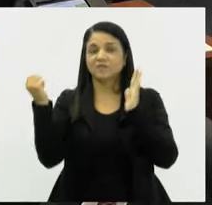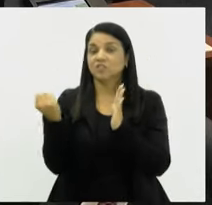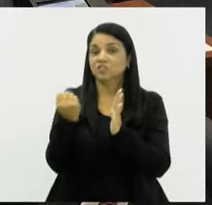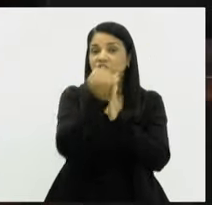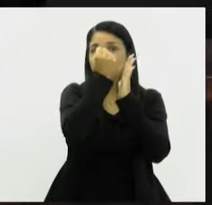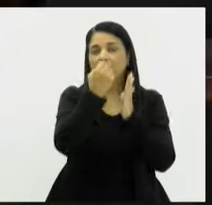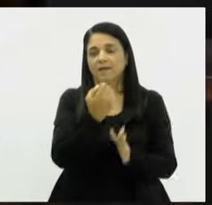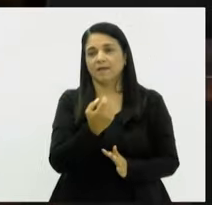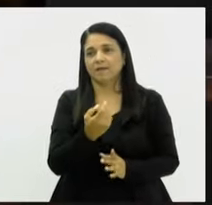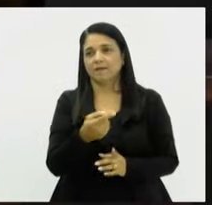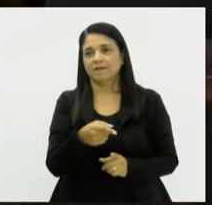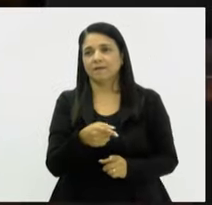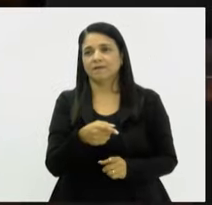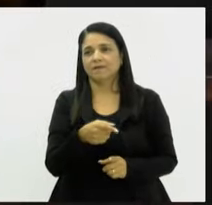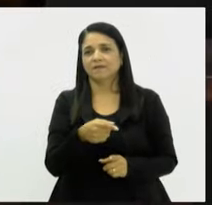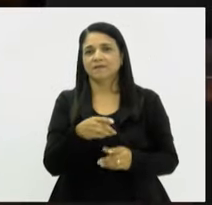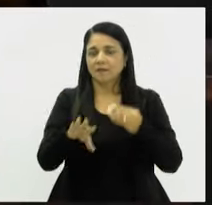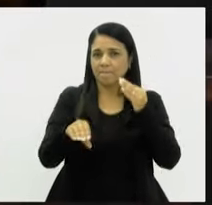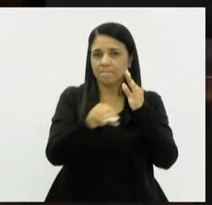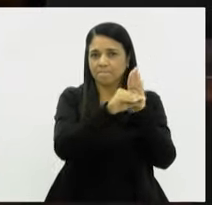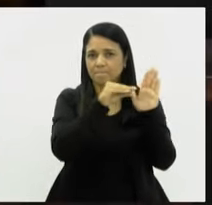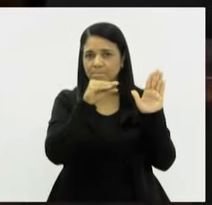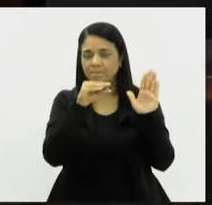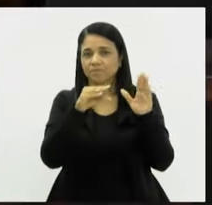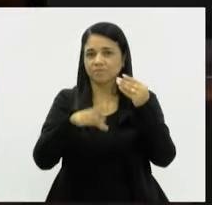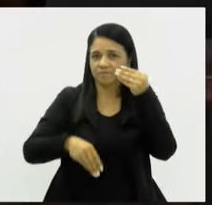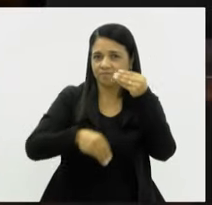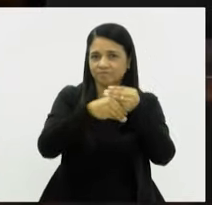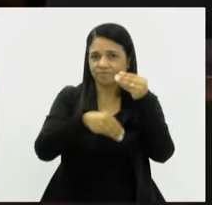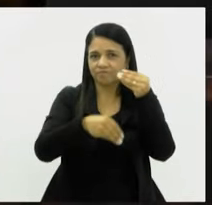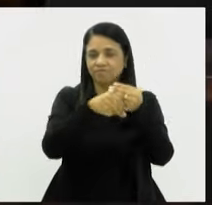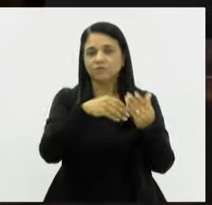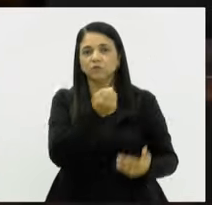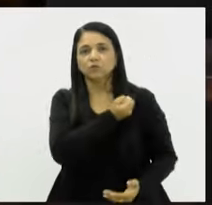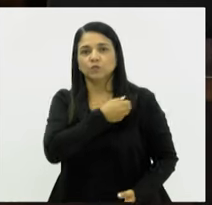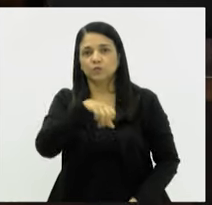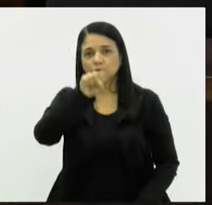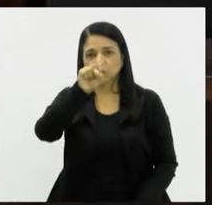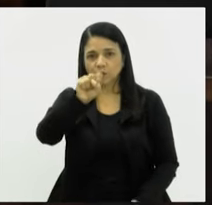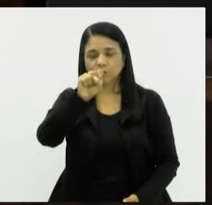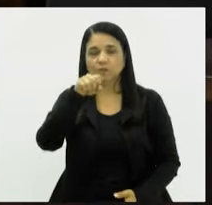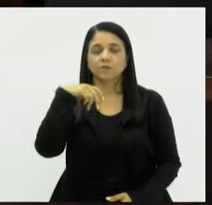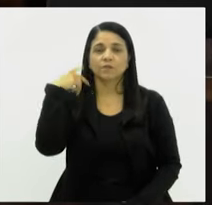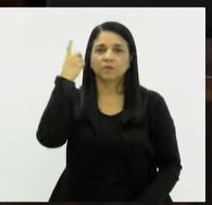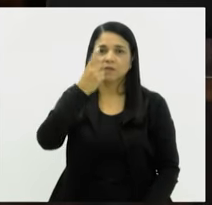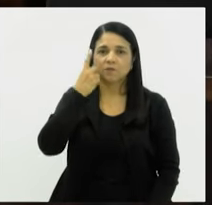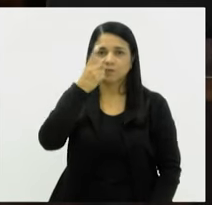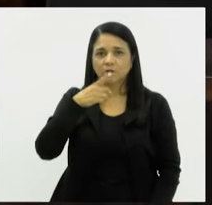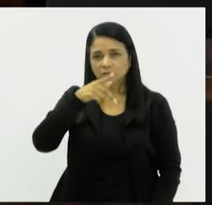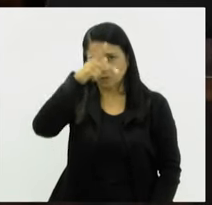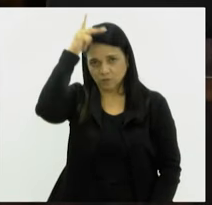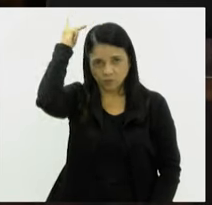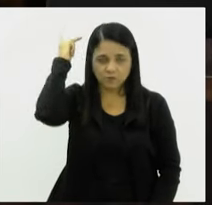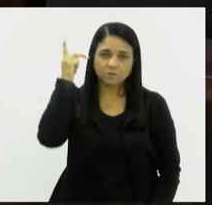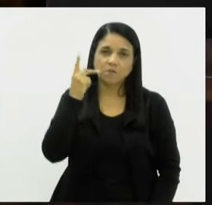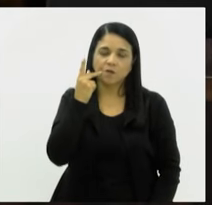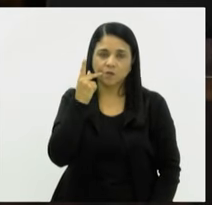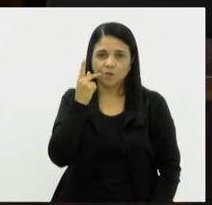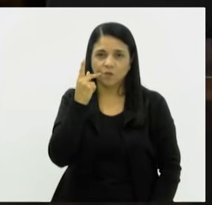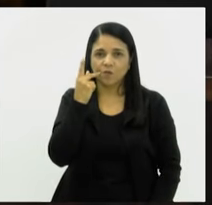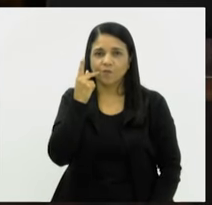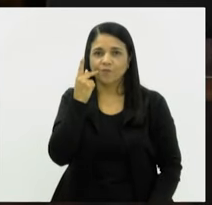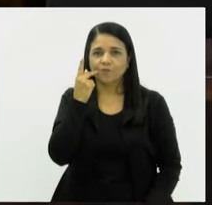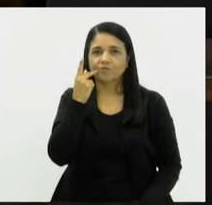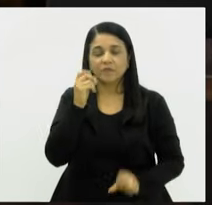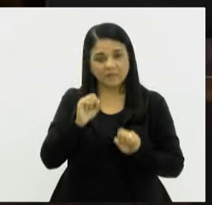Destaque para a emenda aditiva número 8, deputado Luiz Paulo, deseja